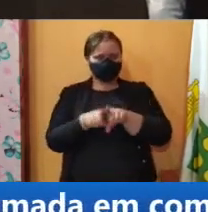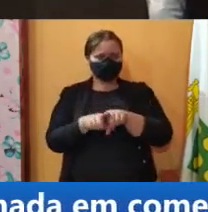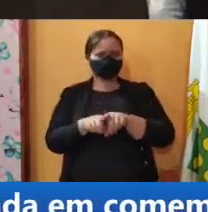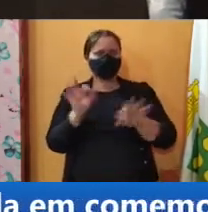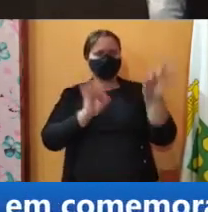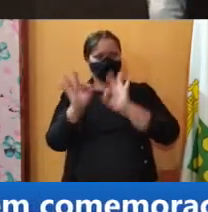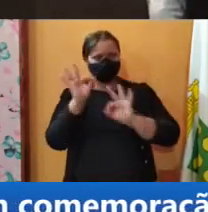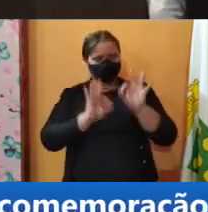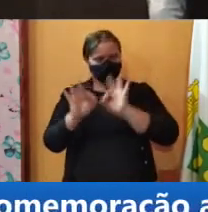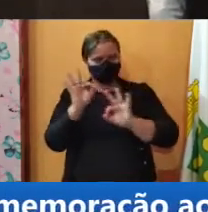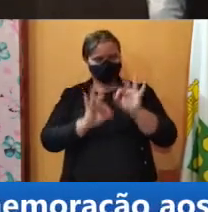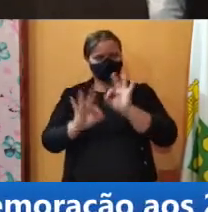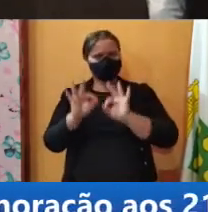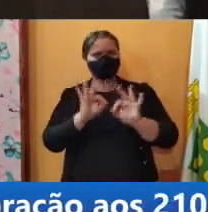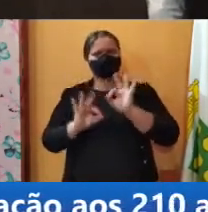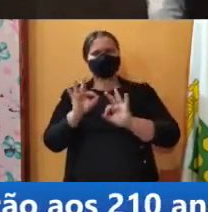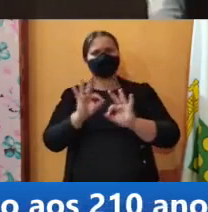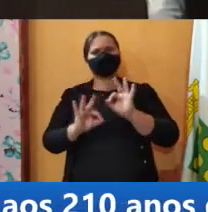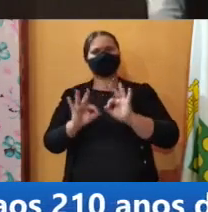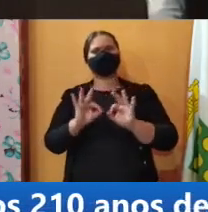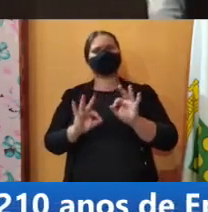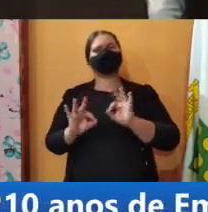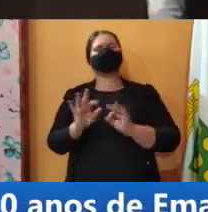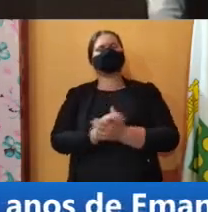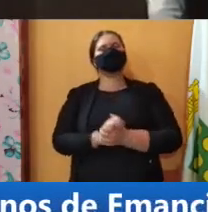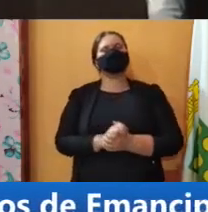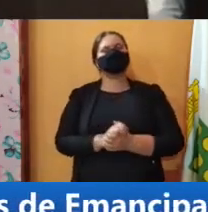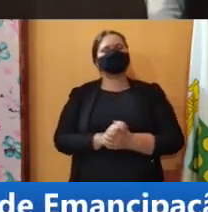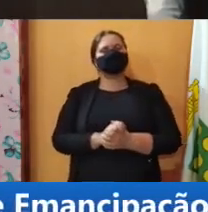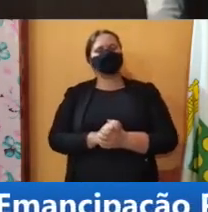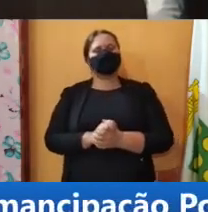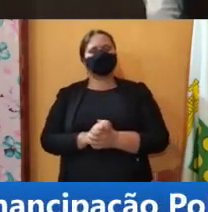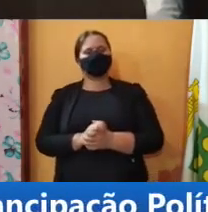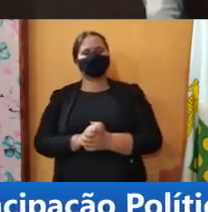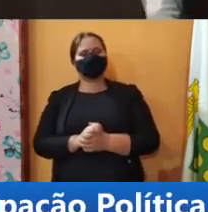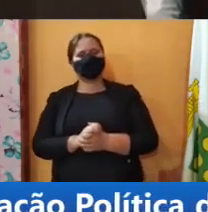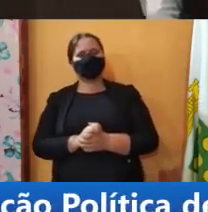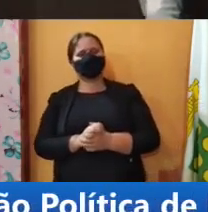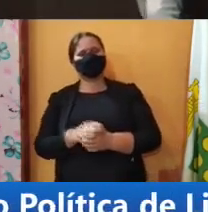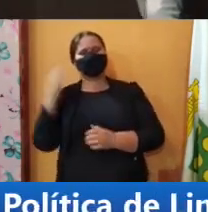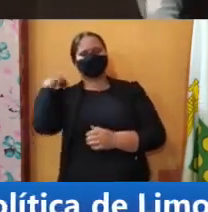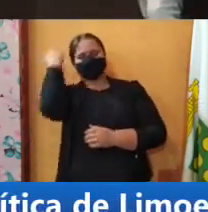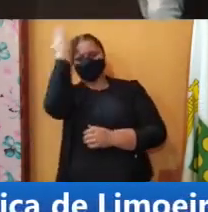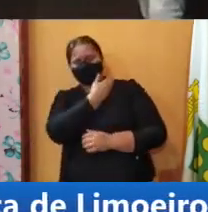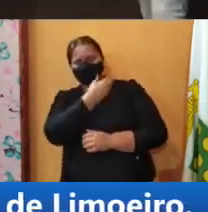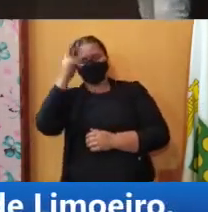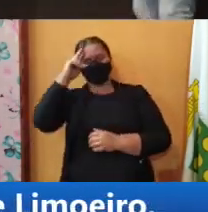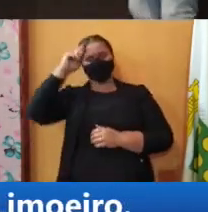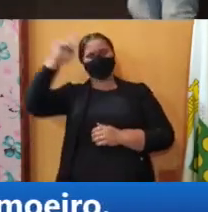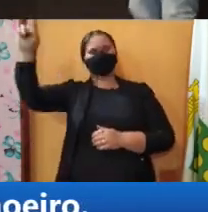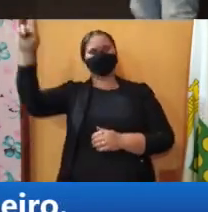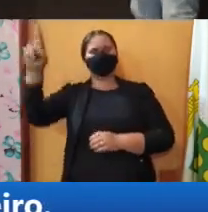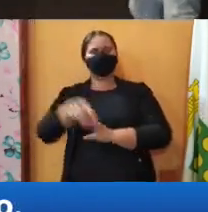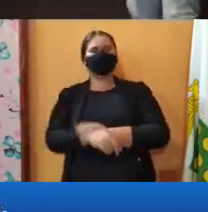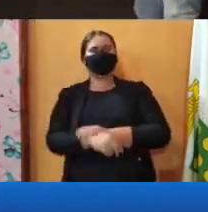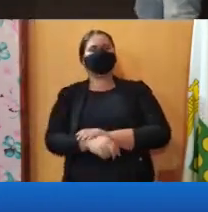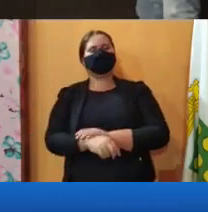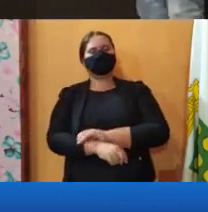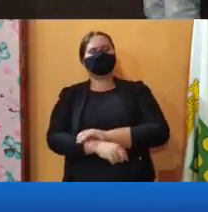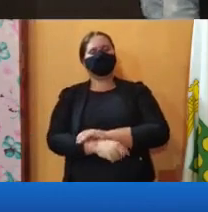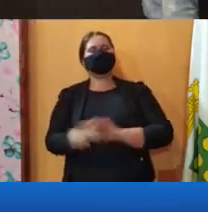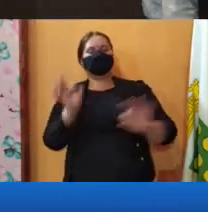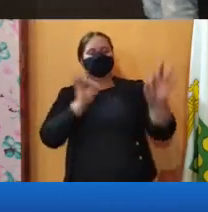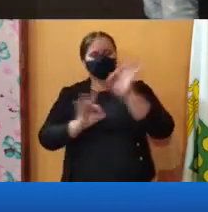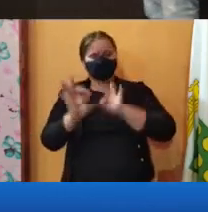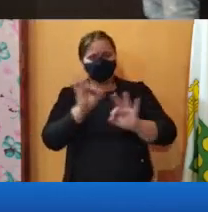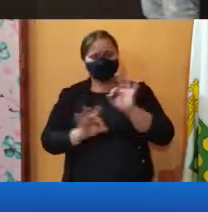já sou meio pirangueiro, e Ana me segurando, a armada superior, aí que eu não consigo, fico esperando pelo César entregar as tintas para a gente poder